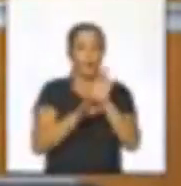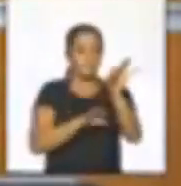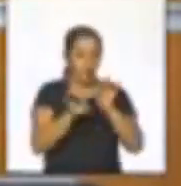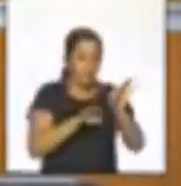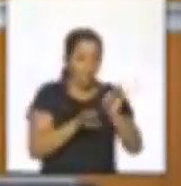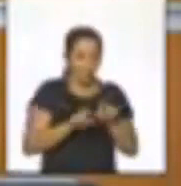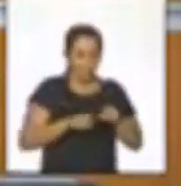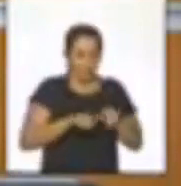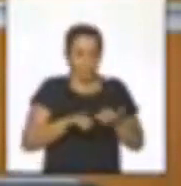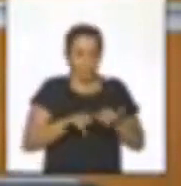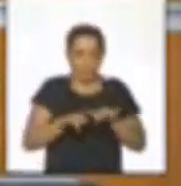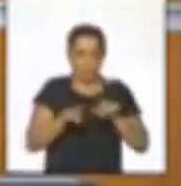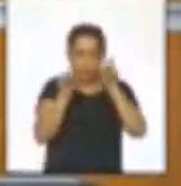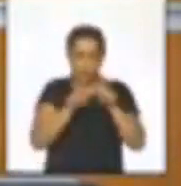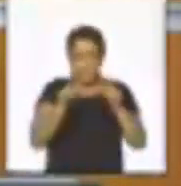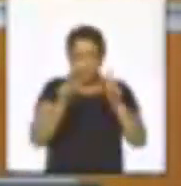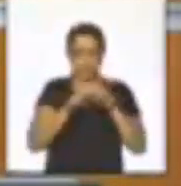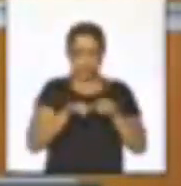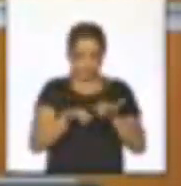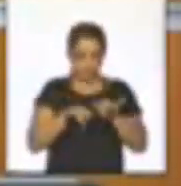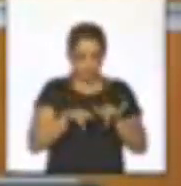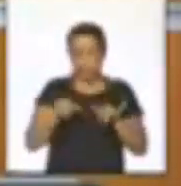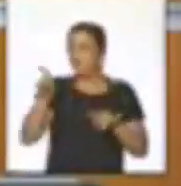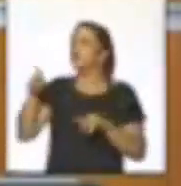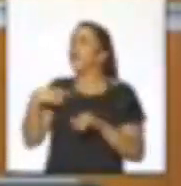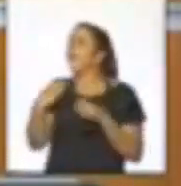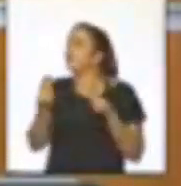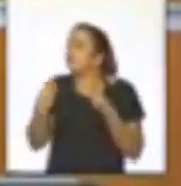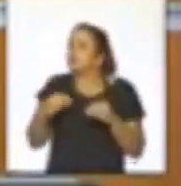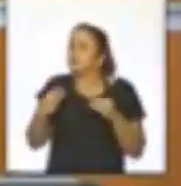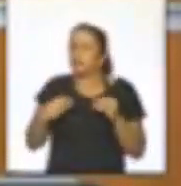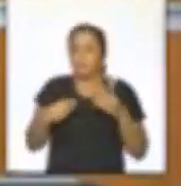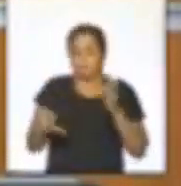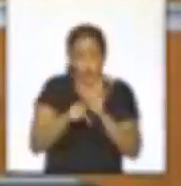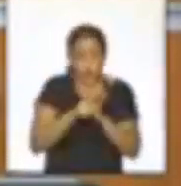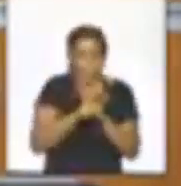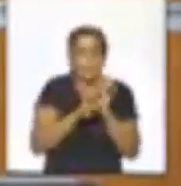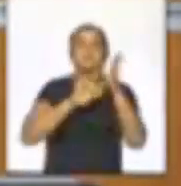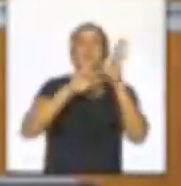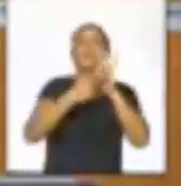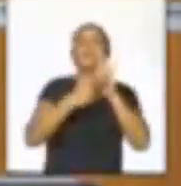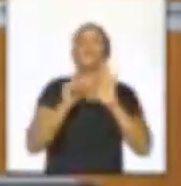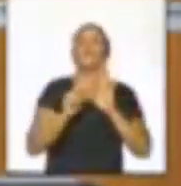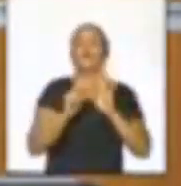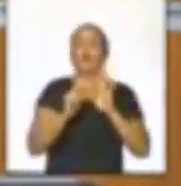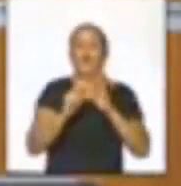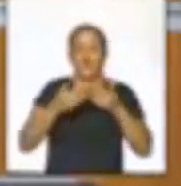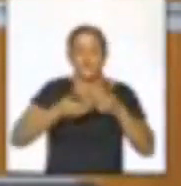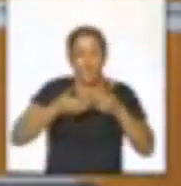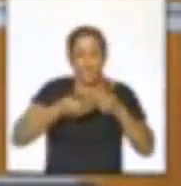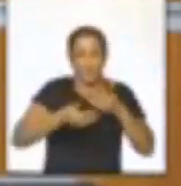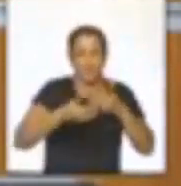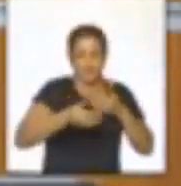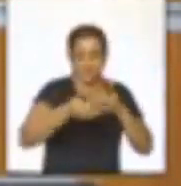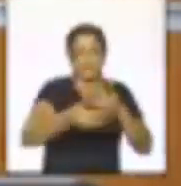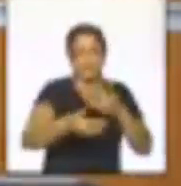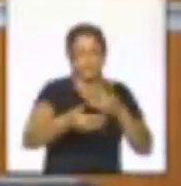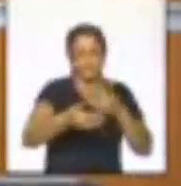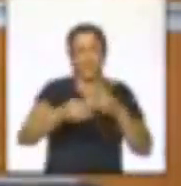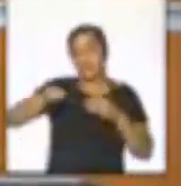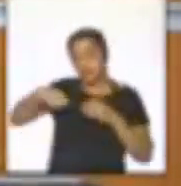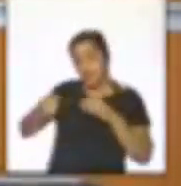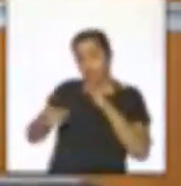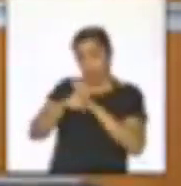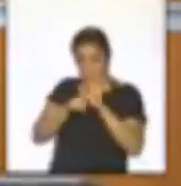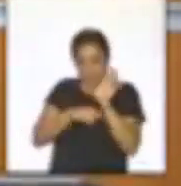um robô, você tem que colocar o quê? Os algoritmos que são as sequências. Ah, professor, eu não estou entendendo.